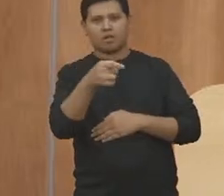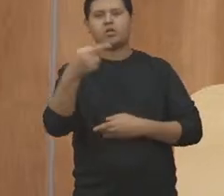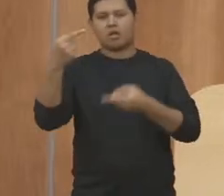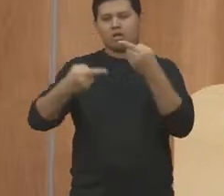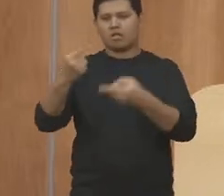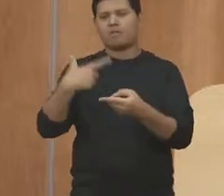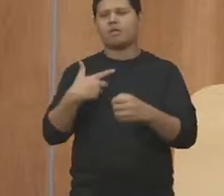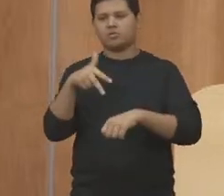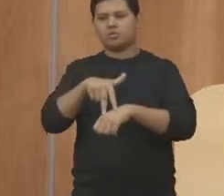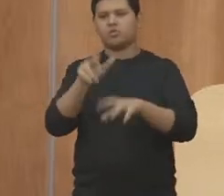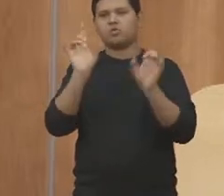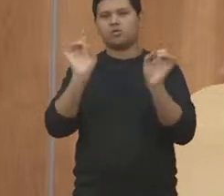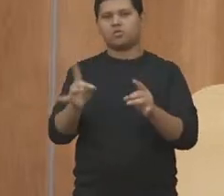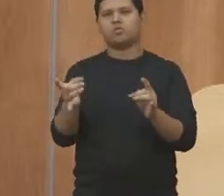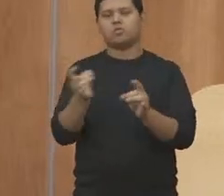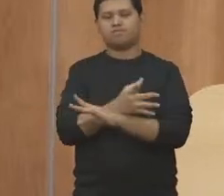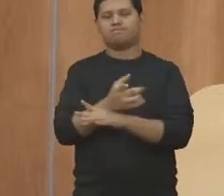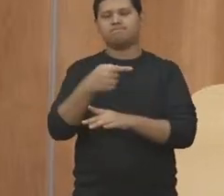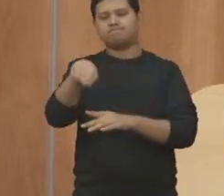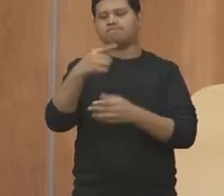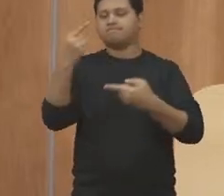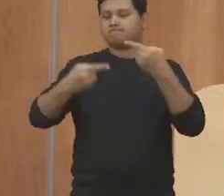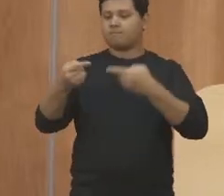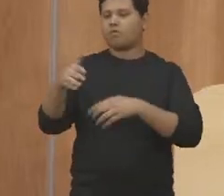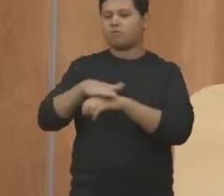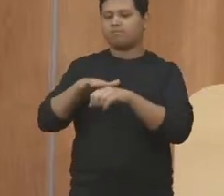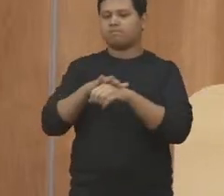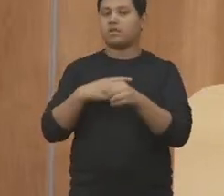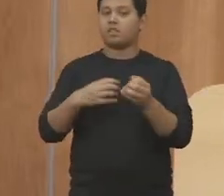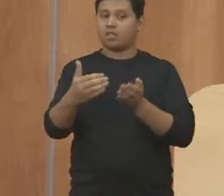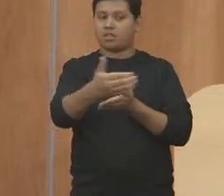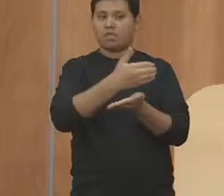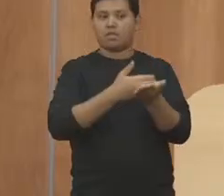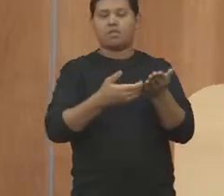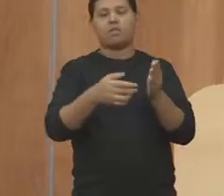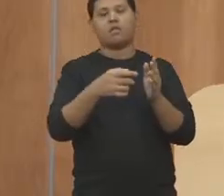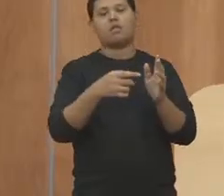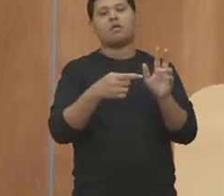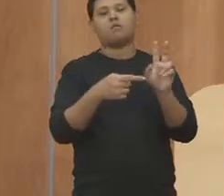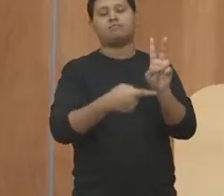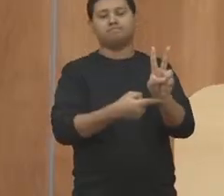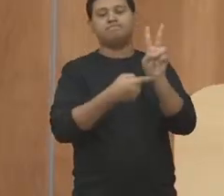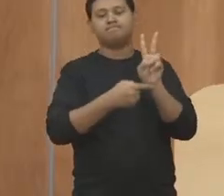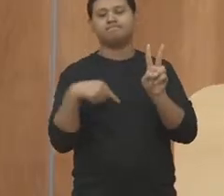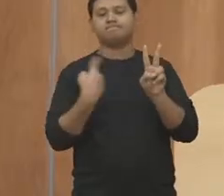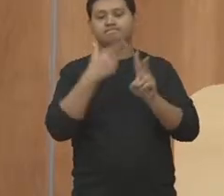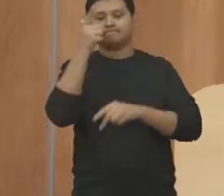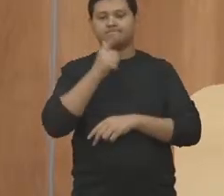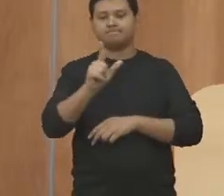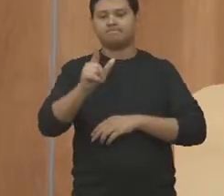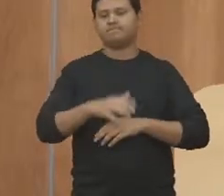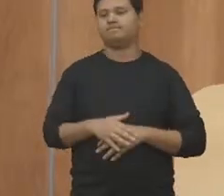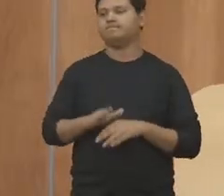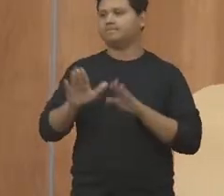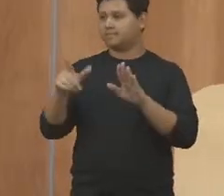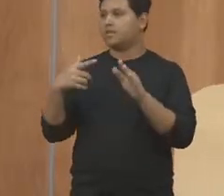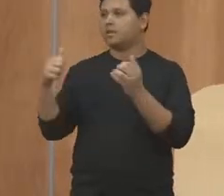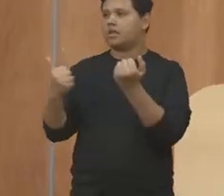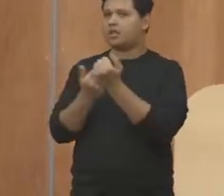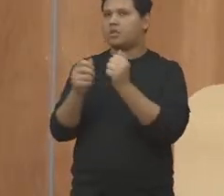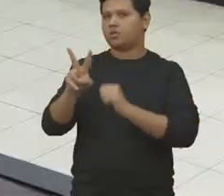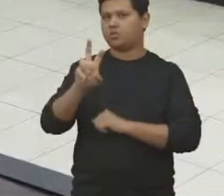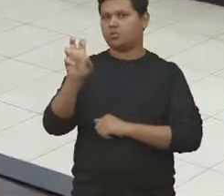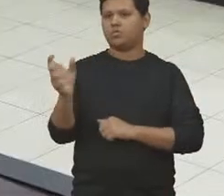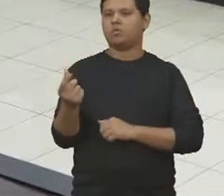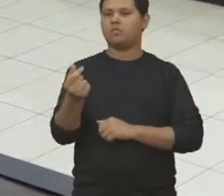debate que eu me coloco à disposição a fazer com os senhores, de buscar financiamento, e a gente espera que consiga. Sim, até entrando no mérito, né, do valor